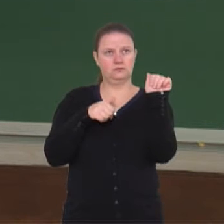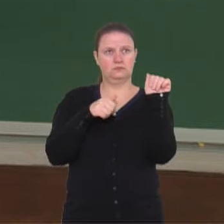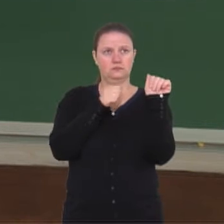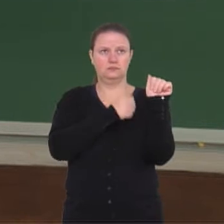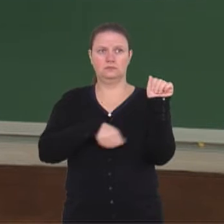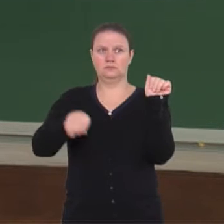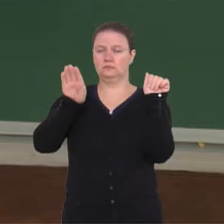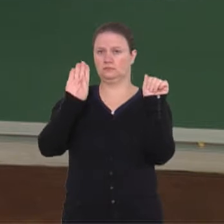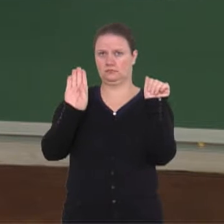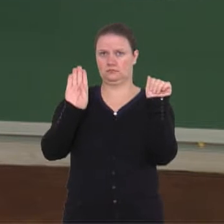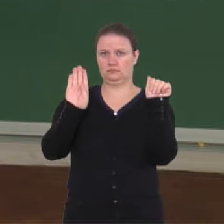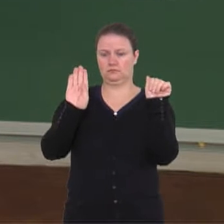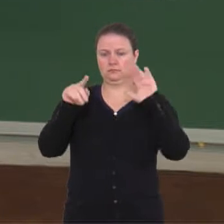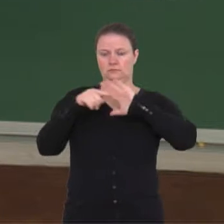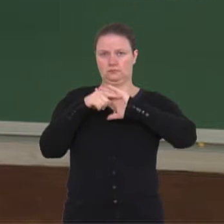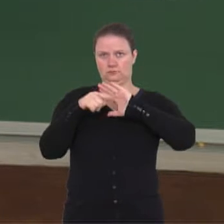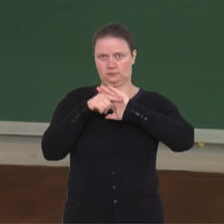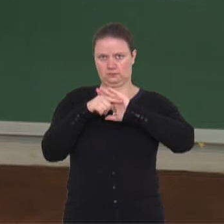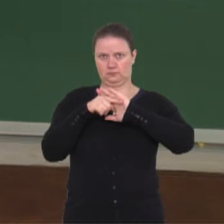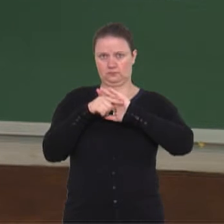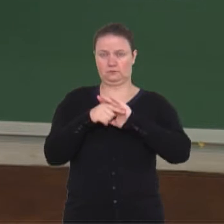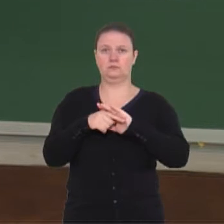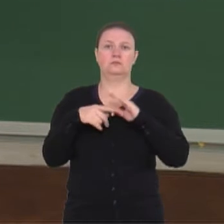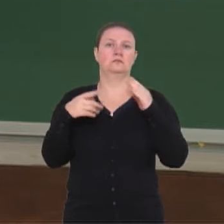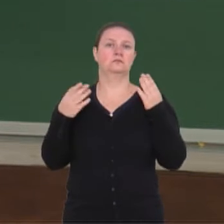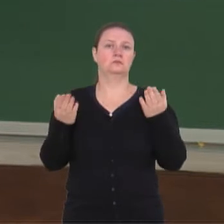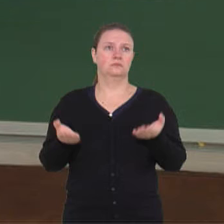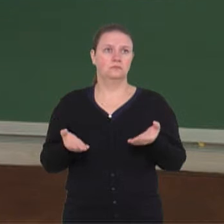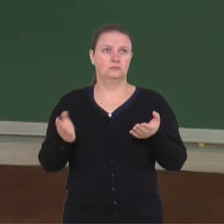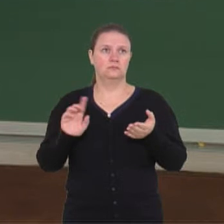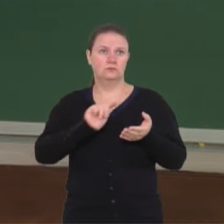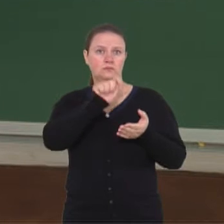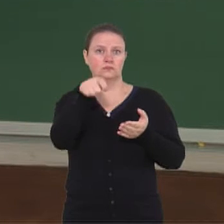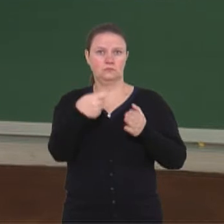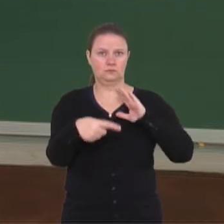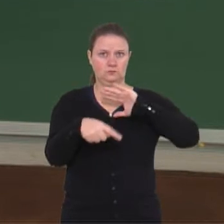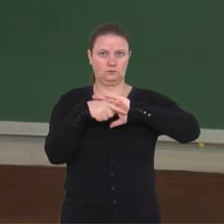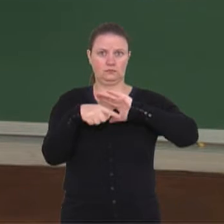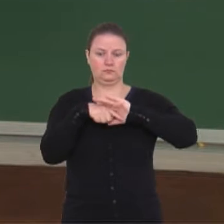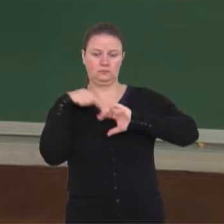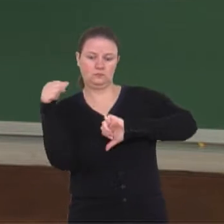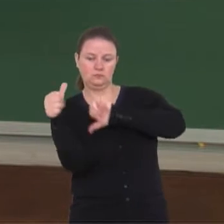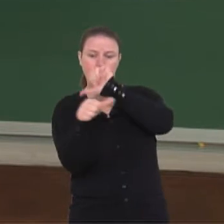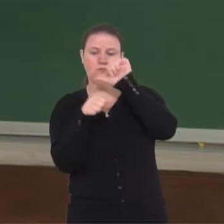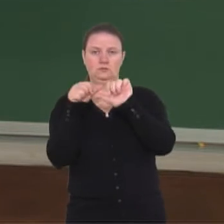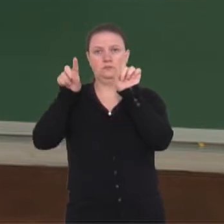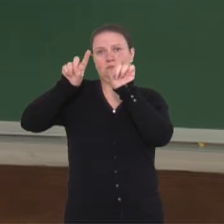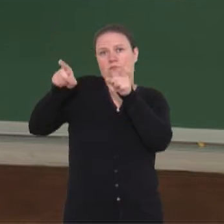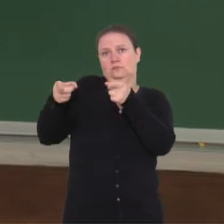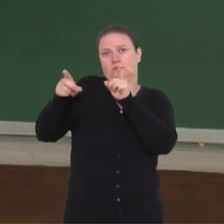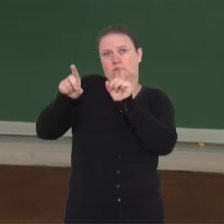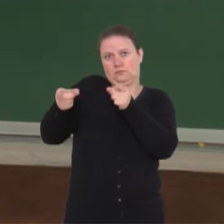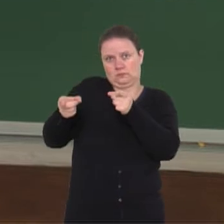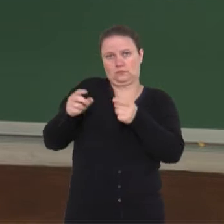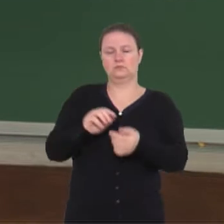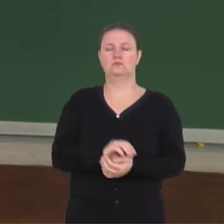B. Logo, não esqueça esse sinal negativo aqui fora, vai inverter os sinais de dentro do polinômio.